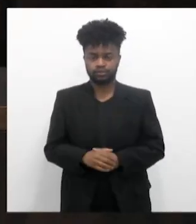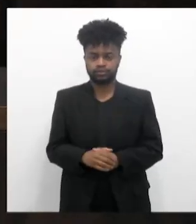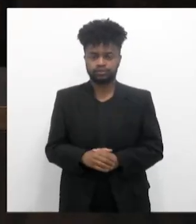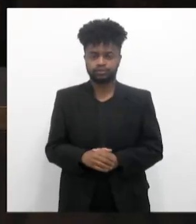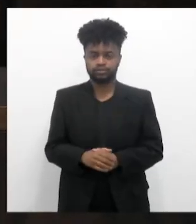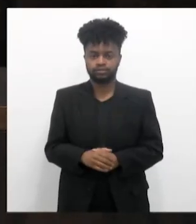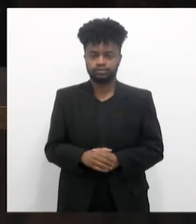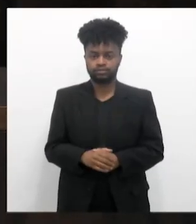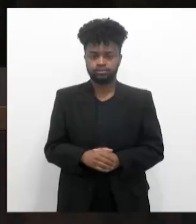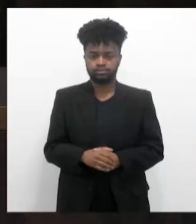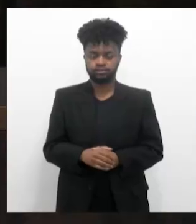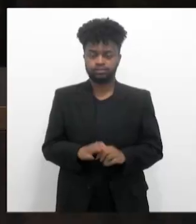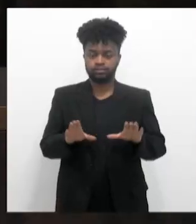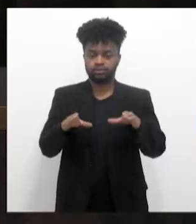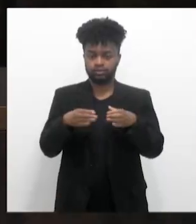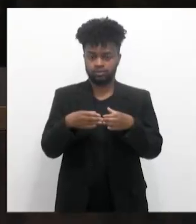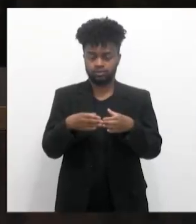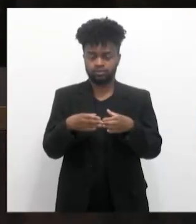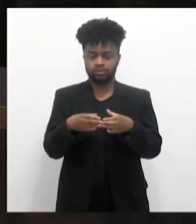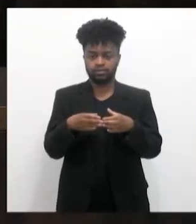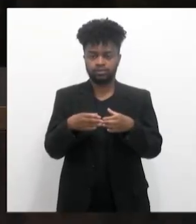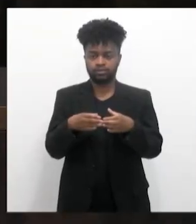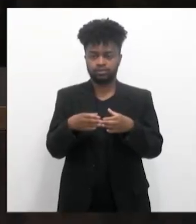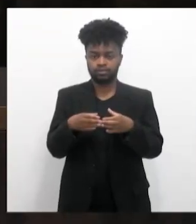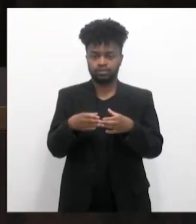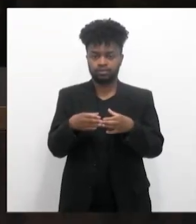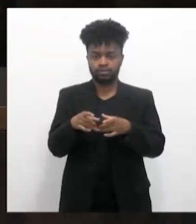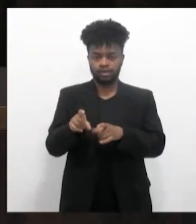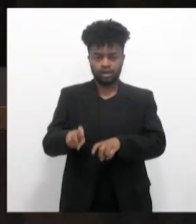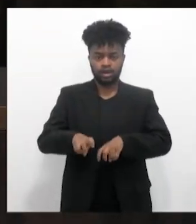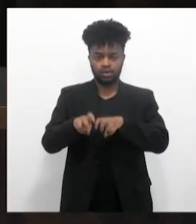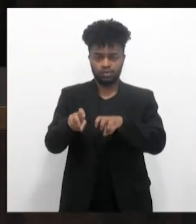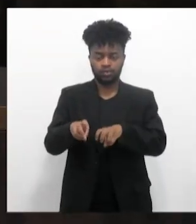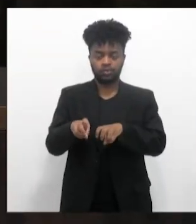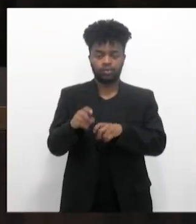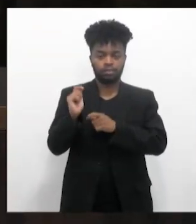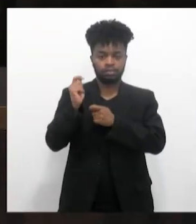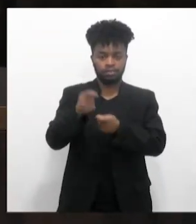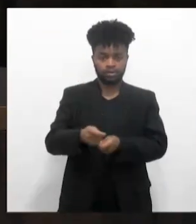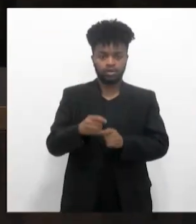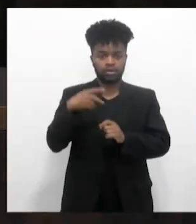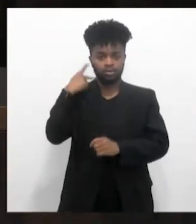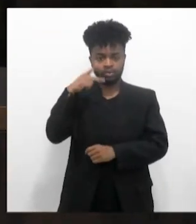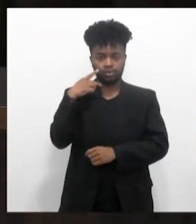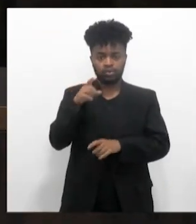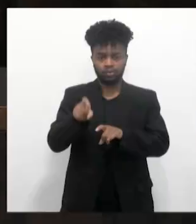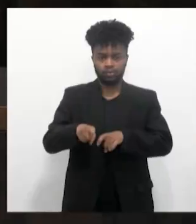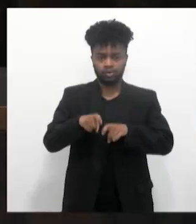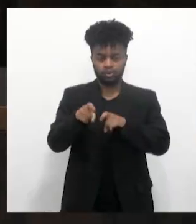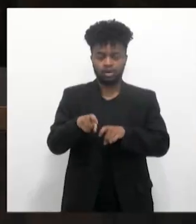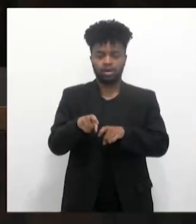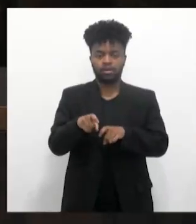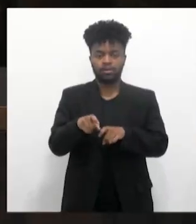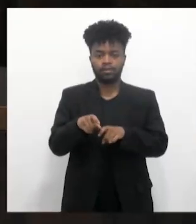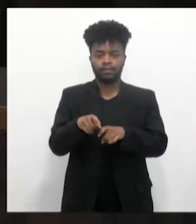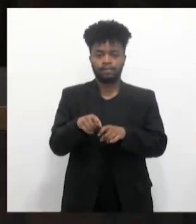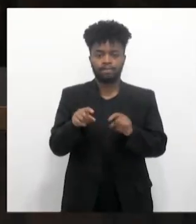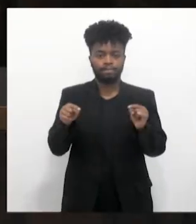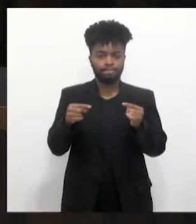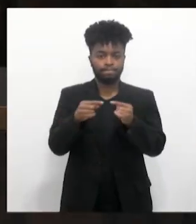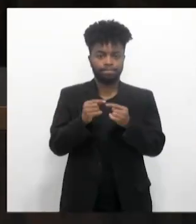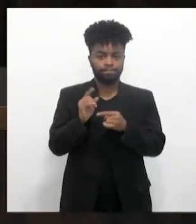Controle. Pela Comissão de Agricultura, Pecuária, Política Rural, Agrária e Pesqueira, para emitir